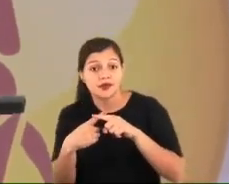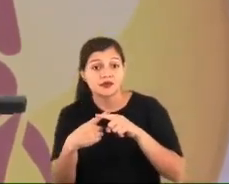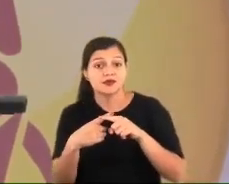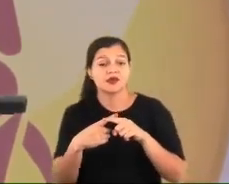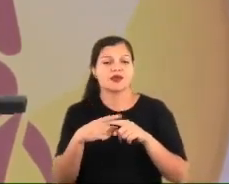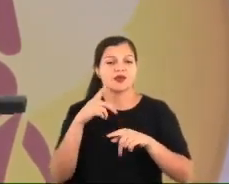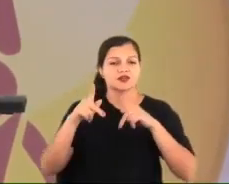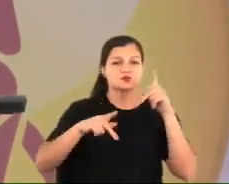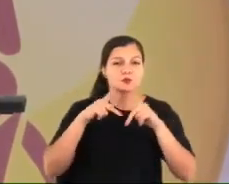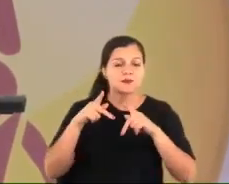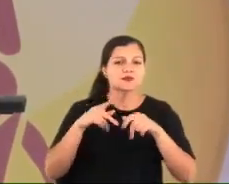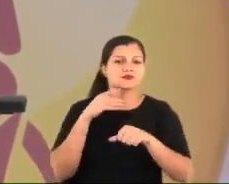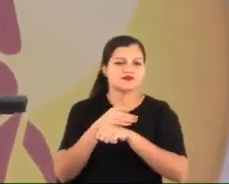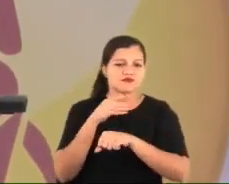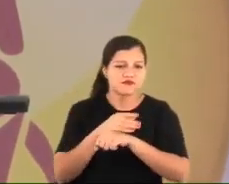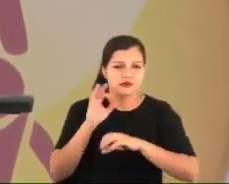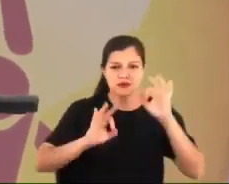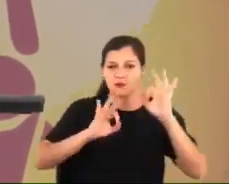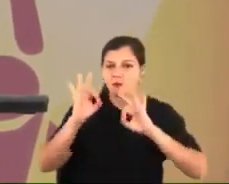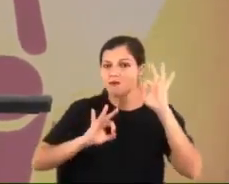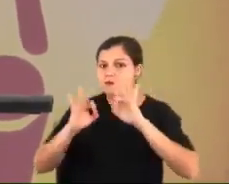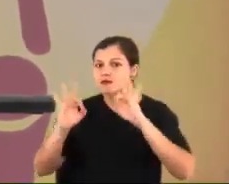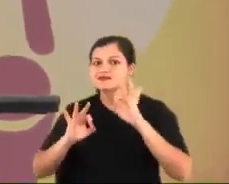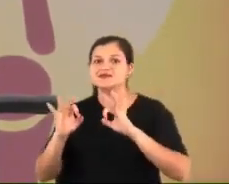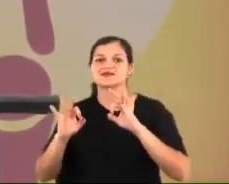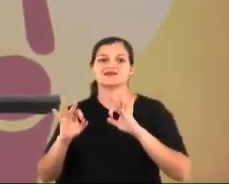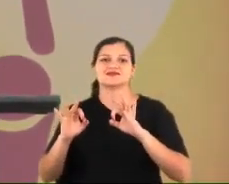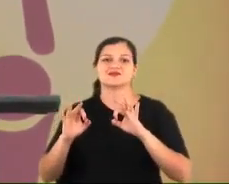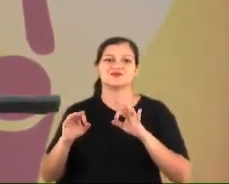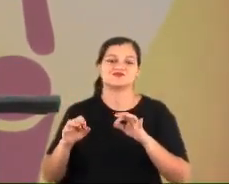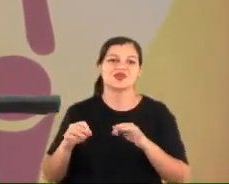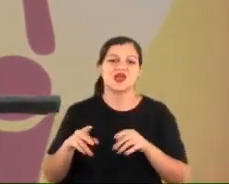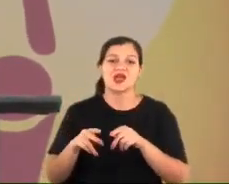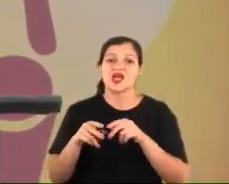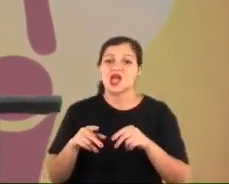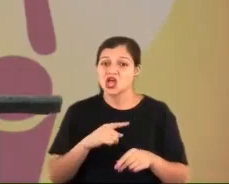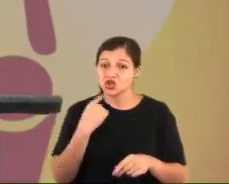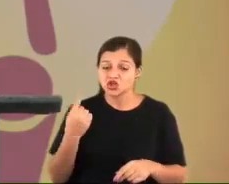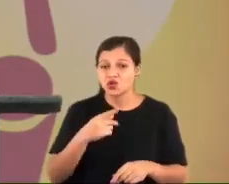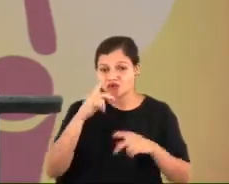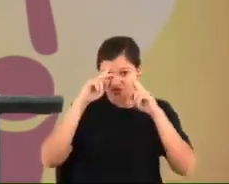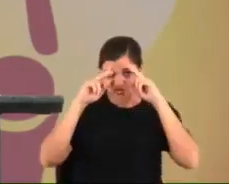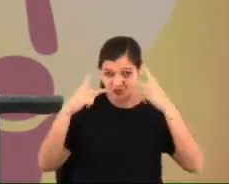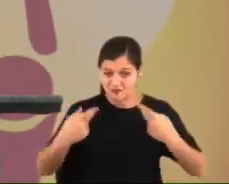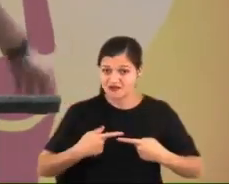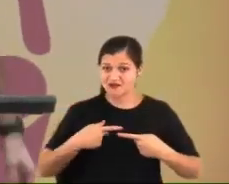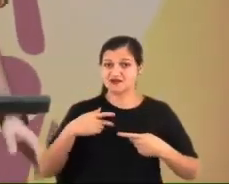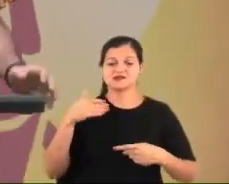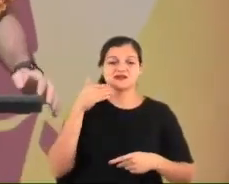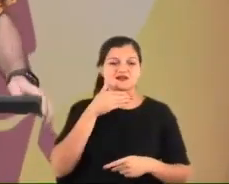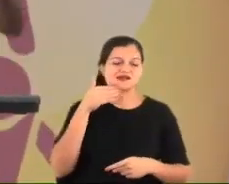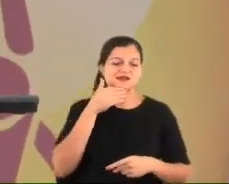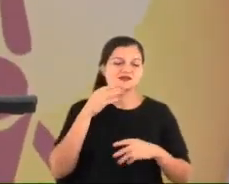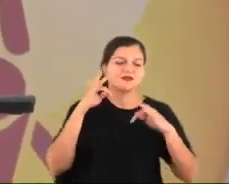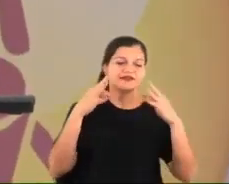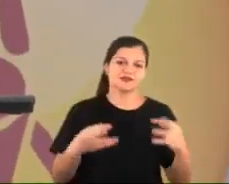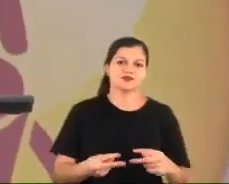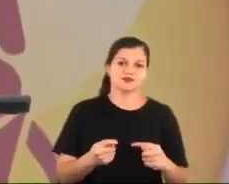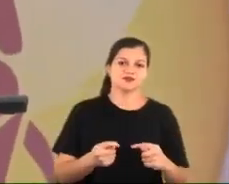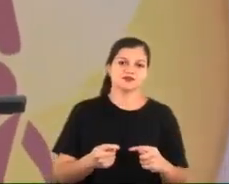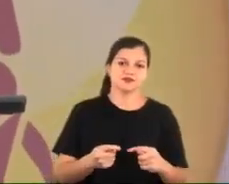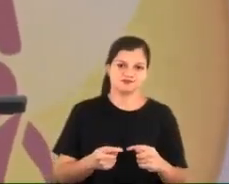Por isso, cuidado com deboches, com outras igrejas que estão na batalha também. Não somos só nós, várias igrejas no